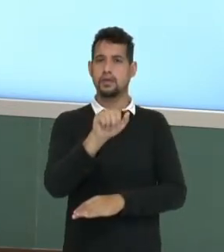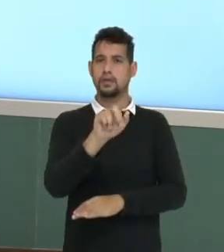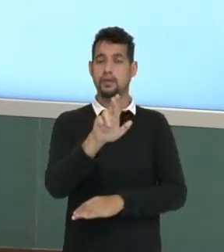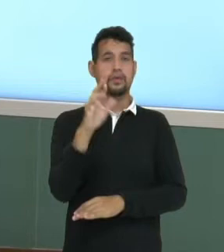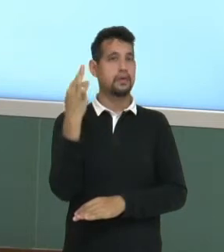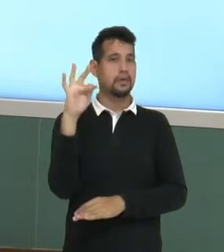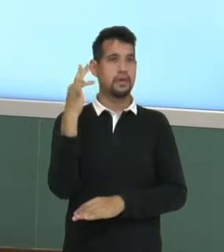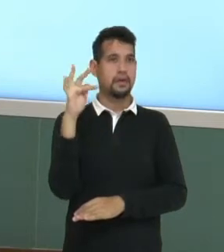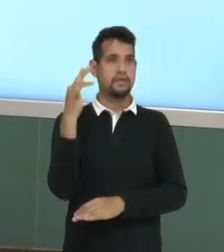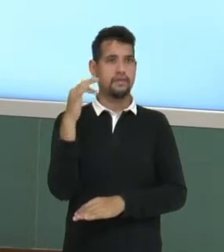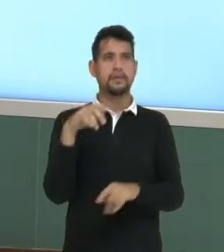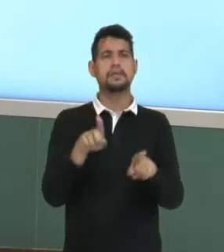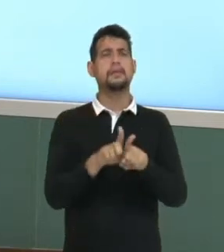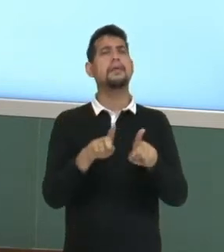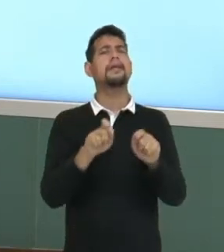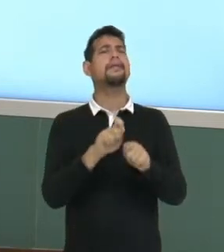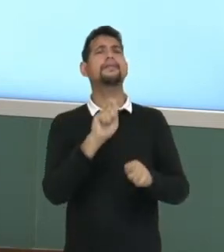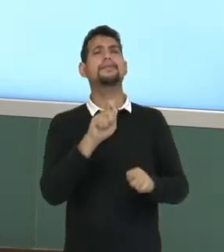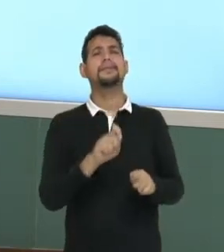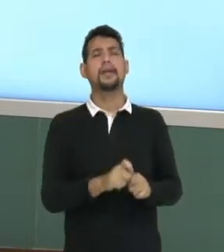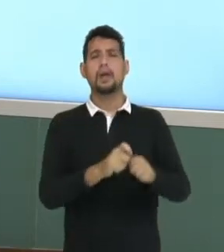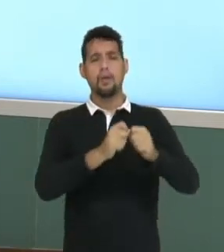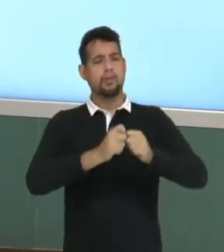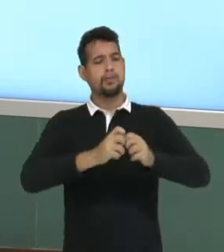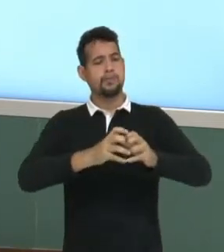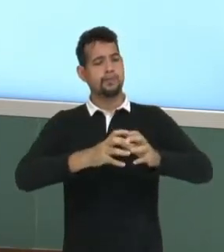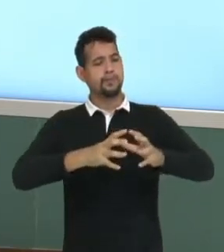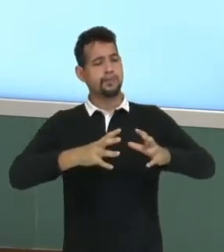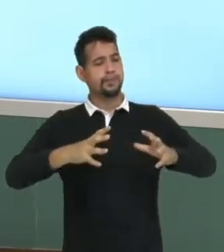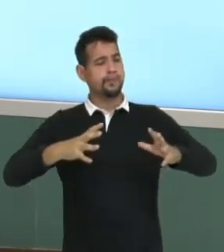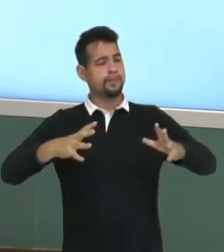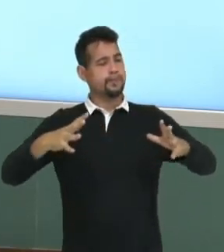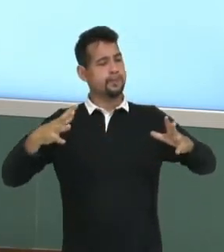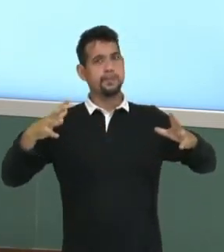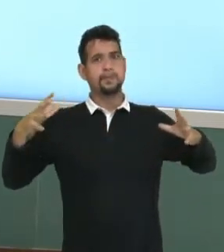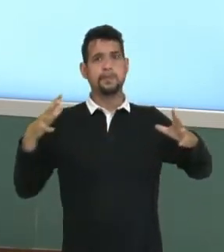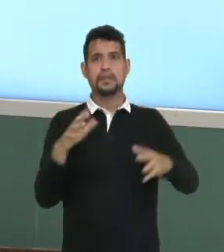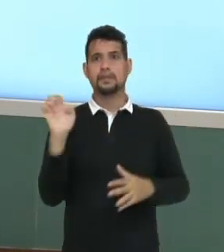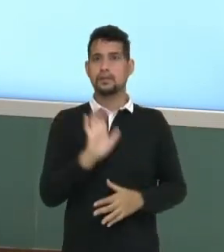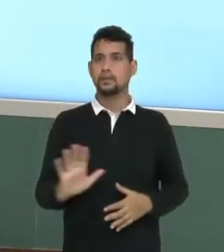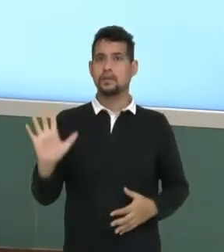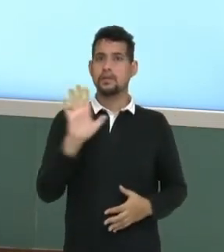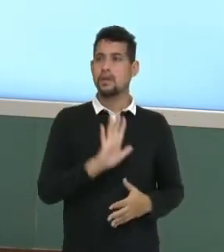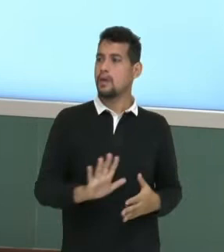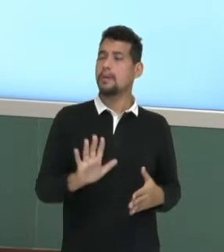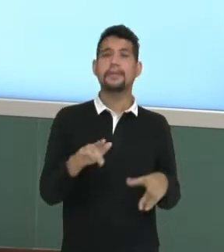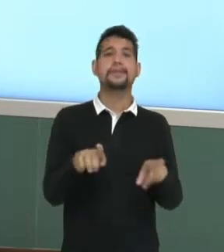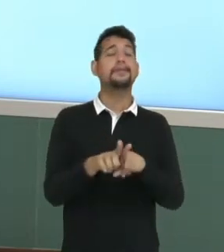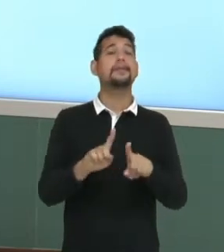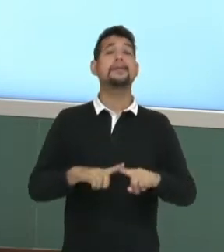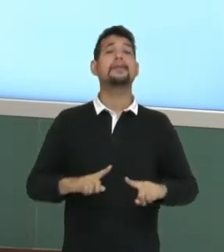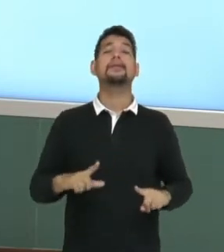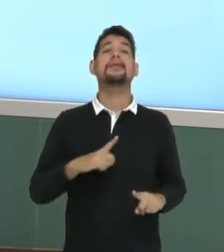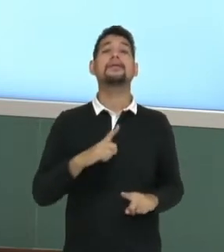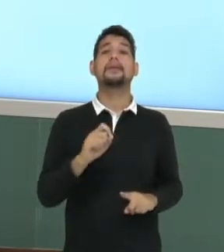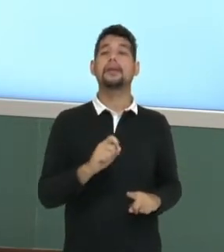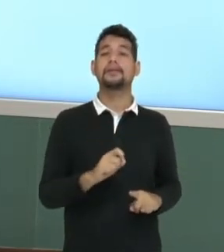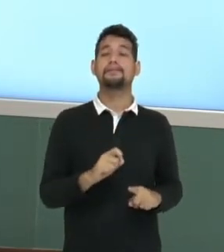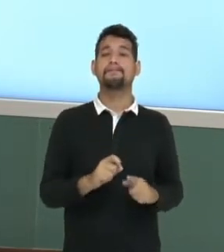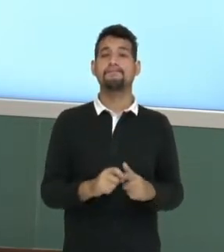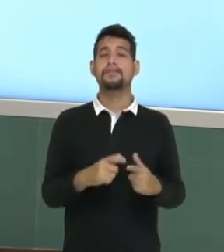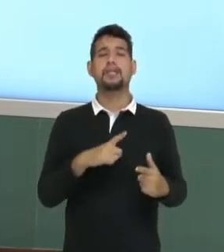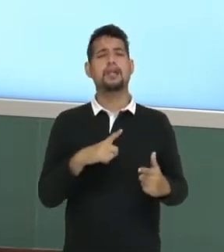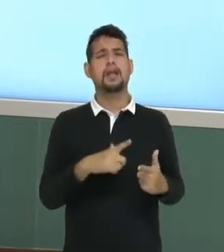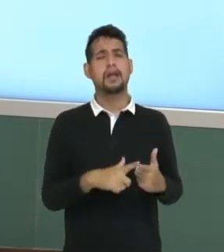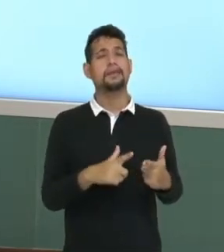então produzir, né, o seu expansionismo territorial na Europa e vai ter um embate com a Inglaterra.